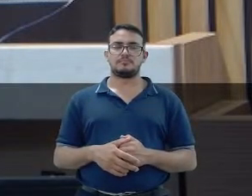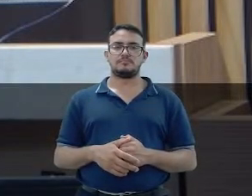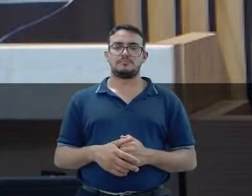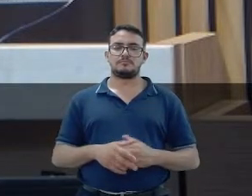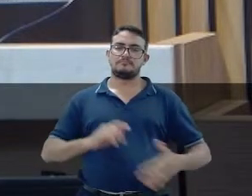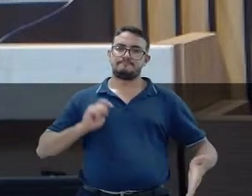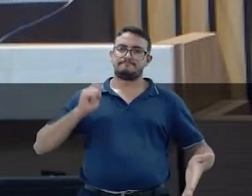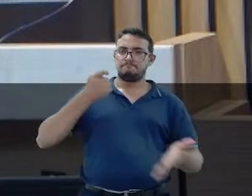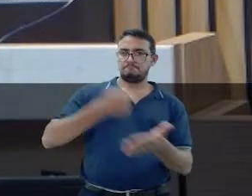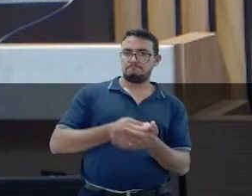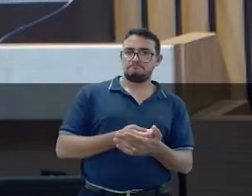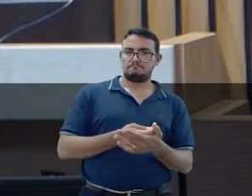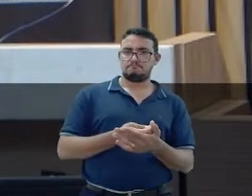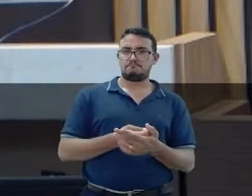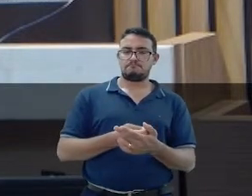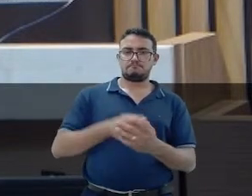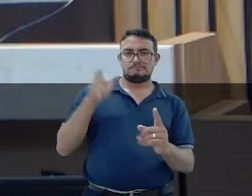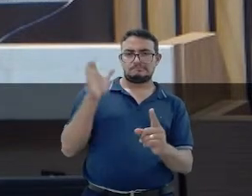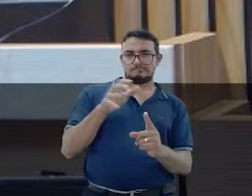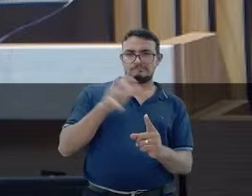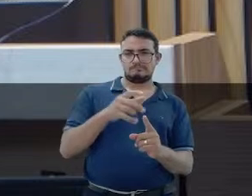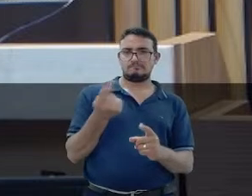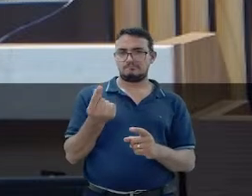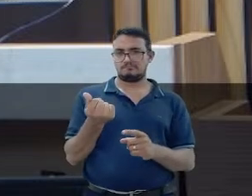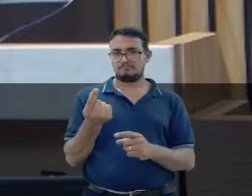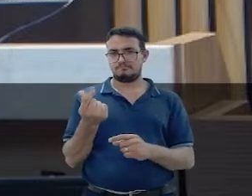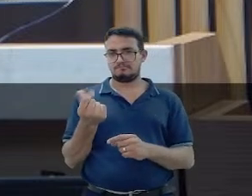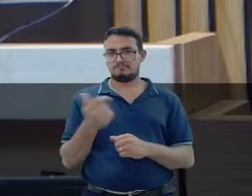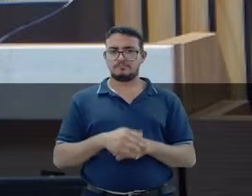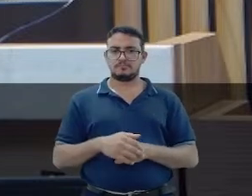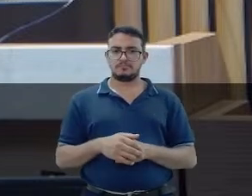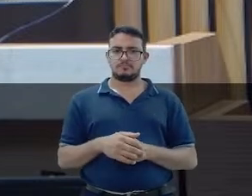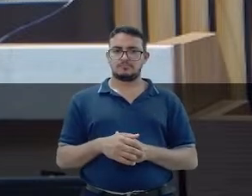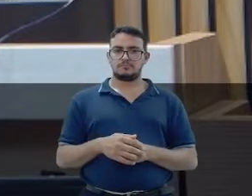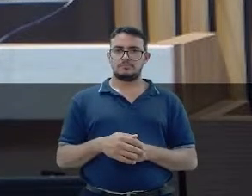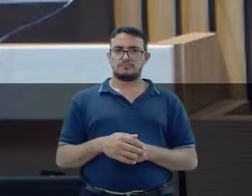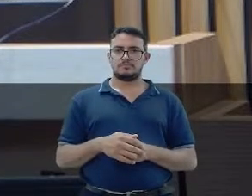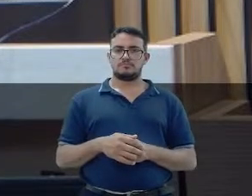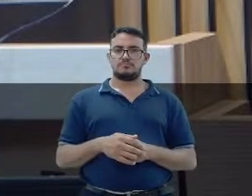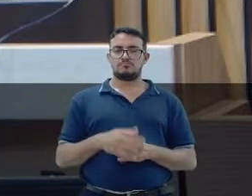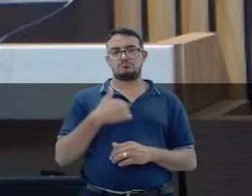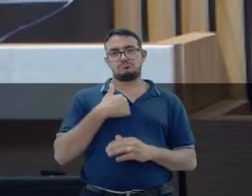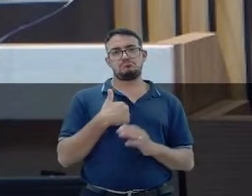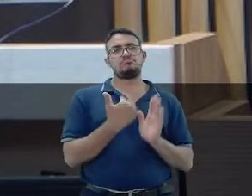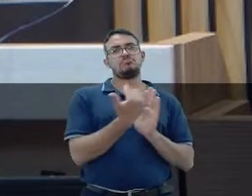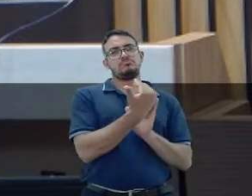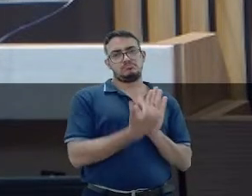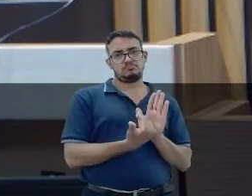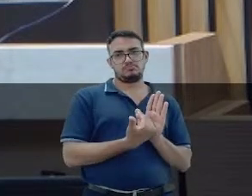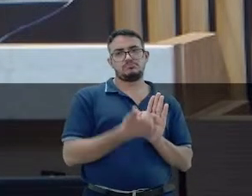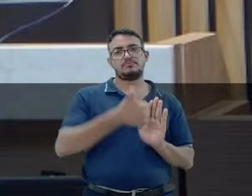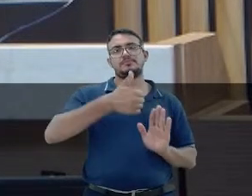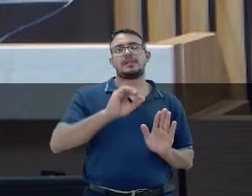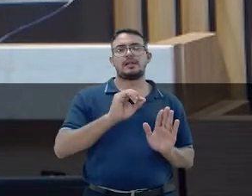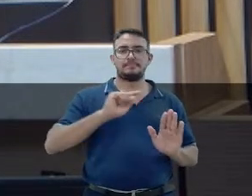Indenização por danos morais, valor arbitrado. Eu estou reduzindo para